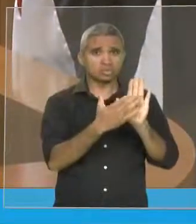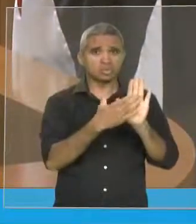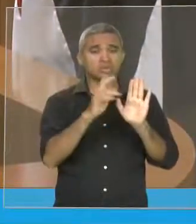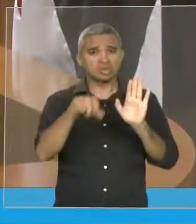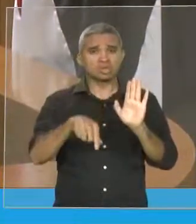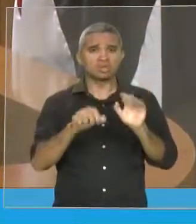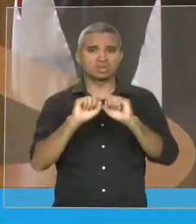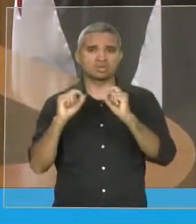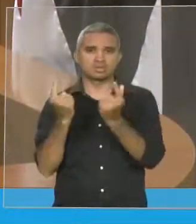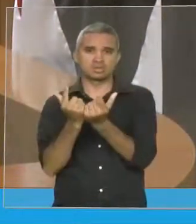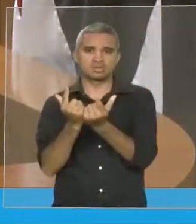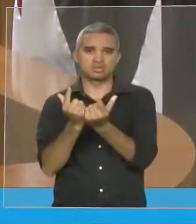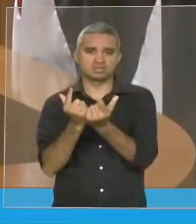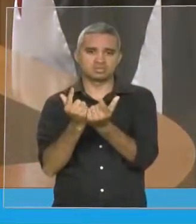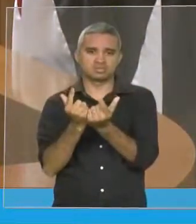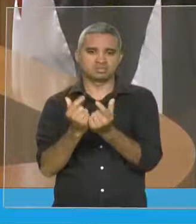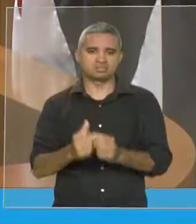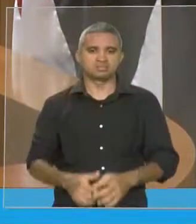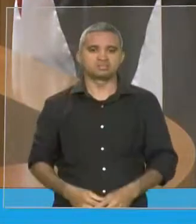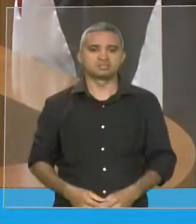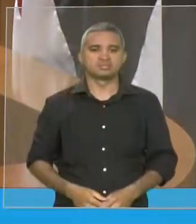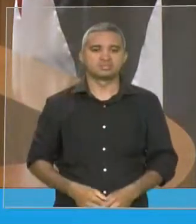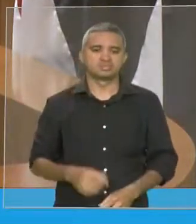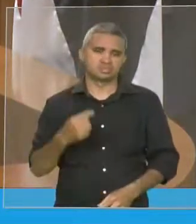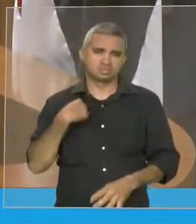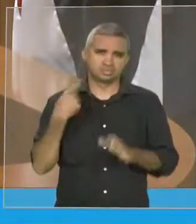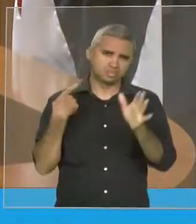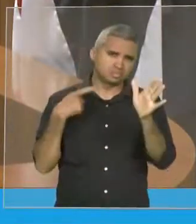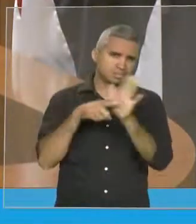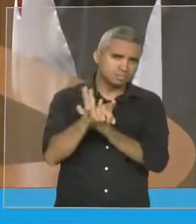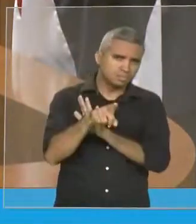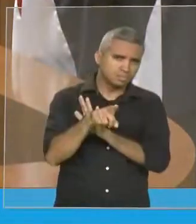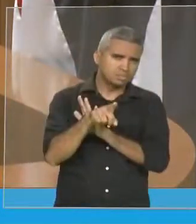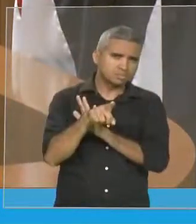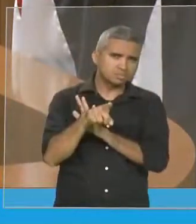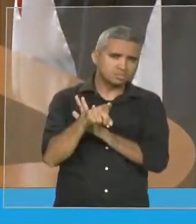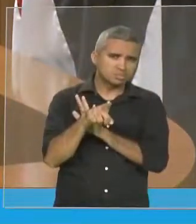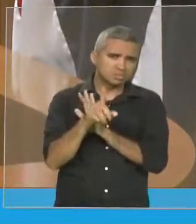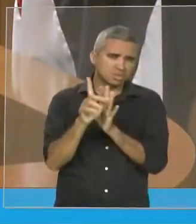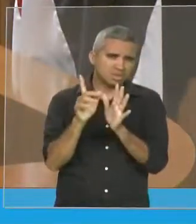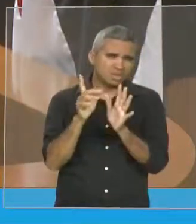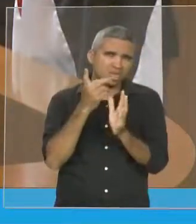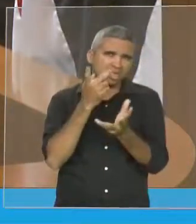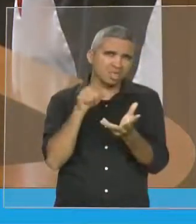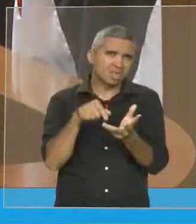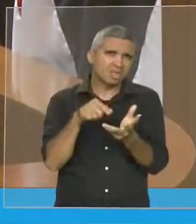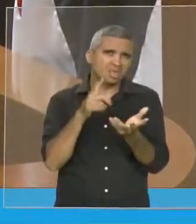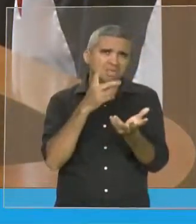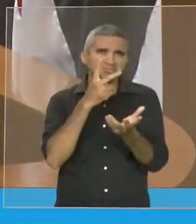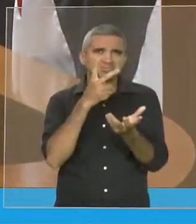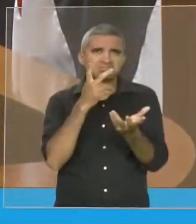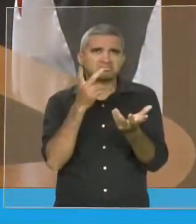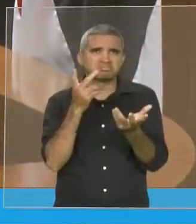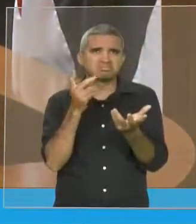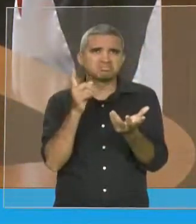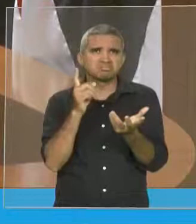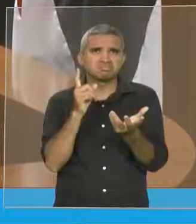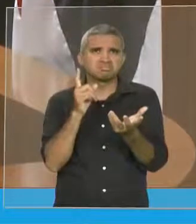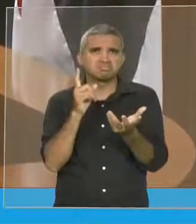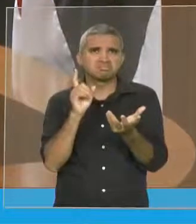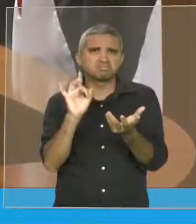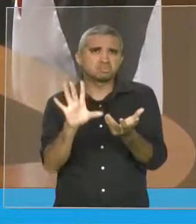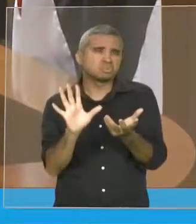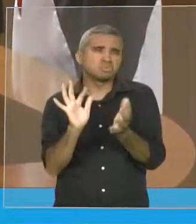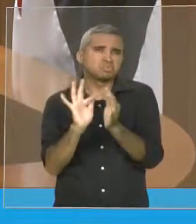Legislativo. E eu pergunto, será mero acaso, mera coincidência ocupar